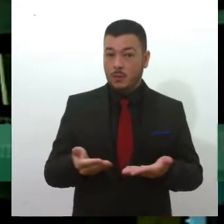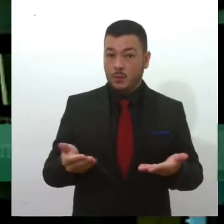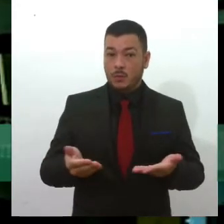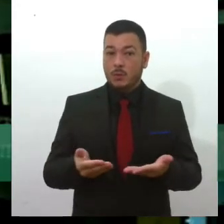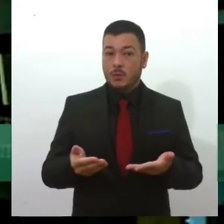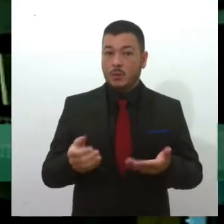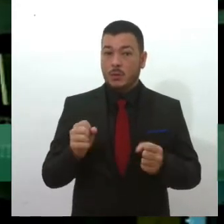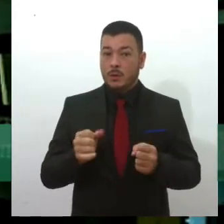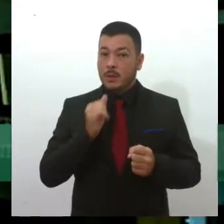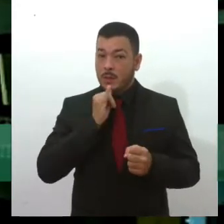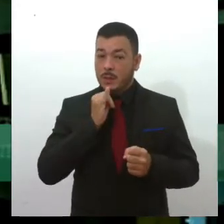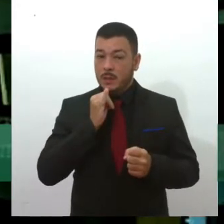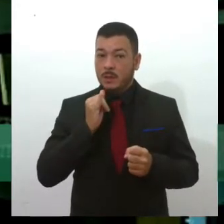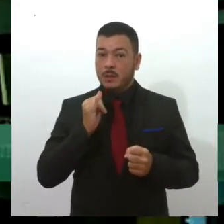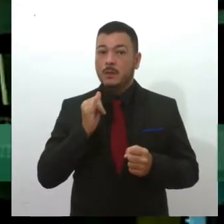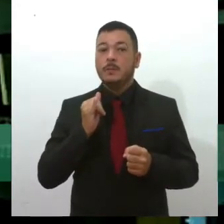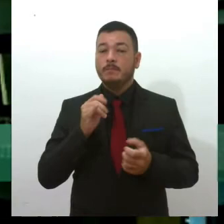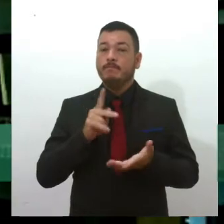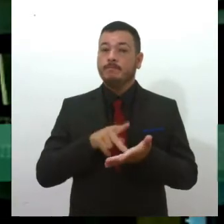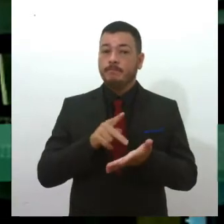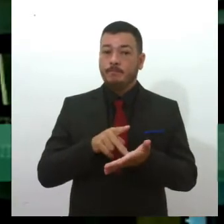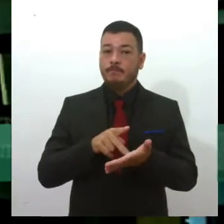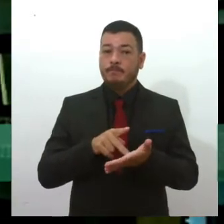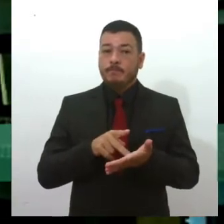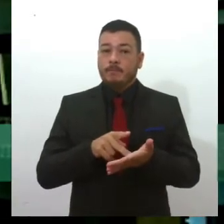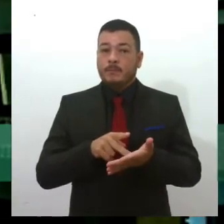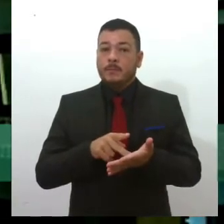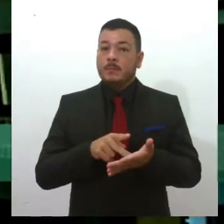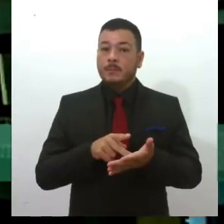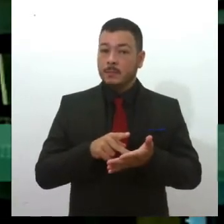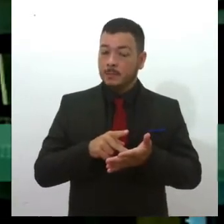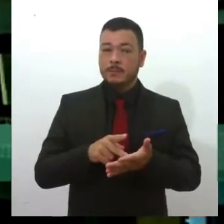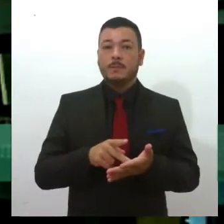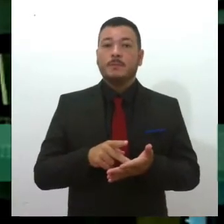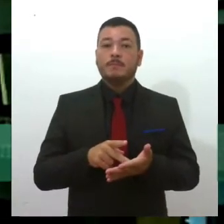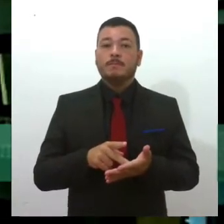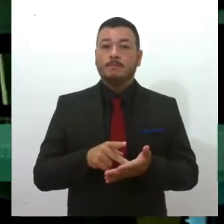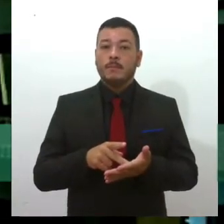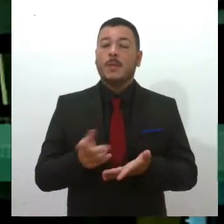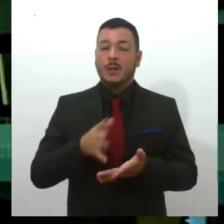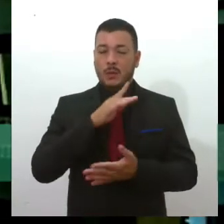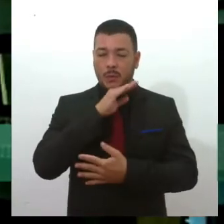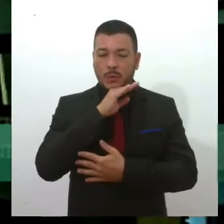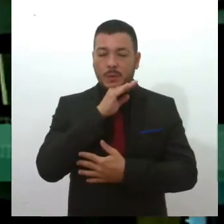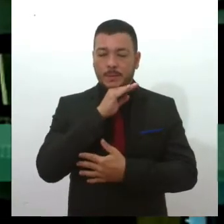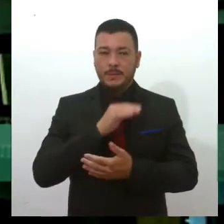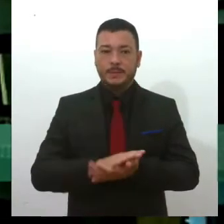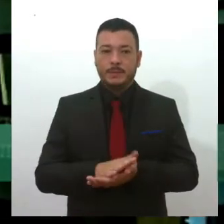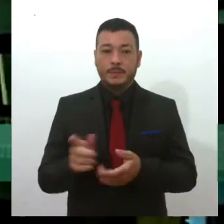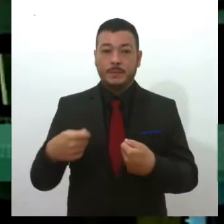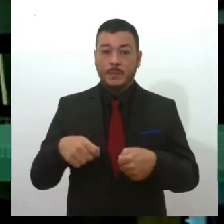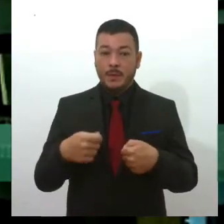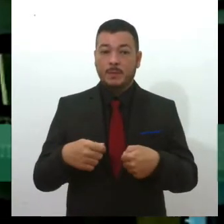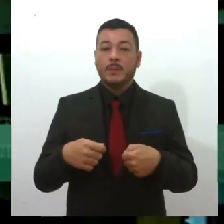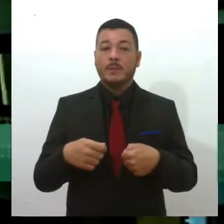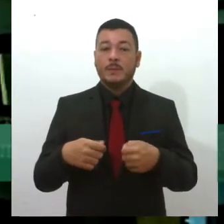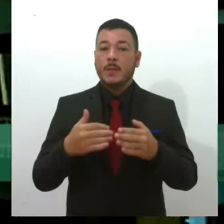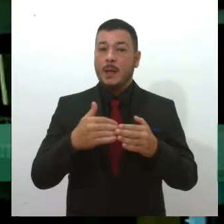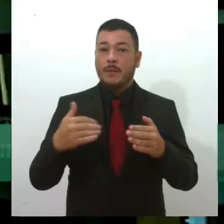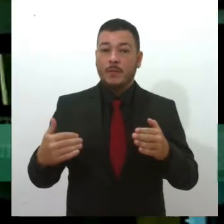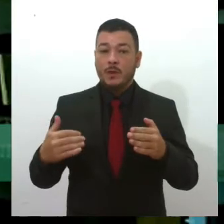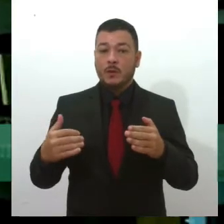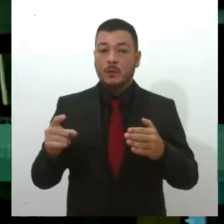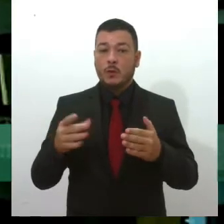Ele cometeu um ato realmente muito, muito ruim. Ele tem que ficar afastado da vida pública. Ele tem que